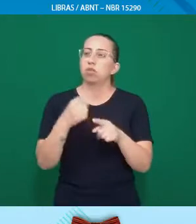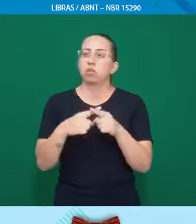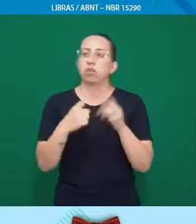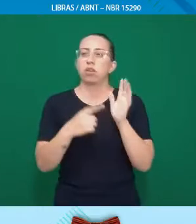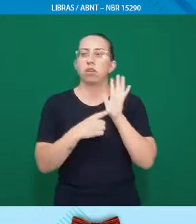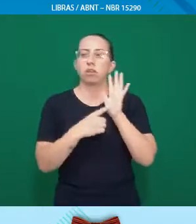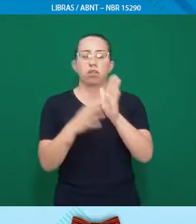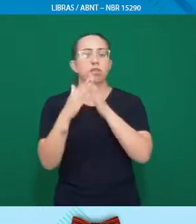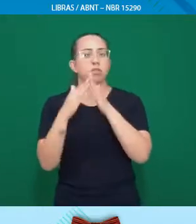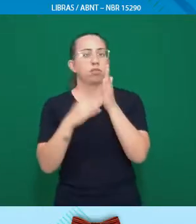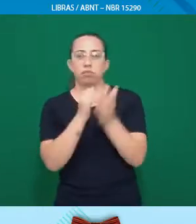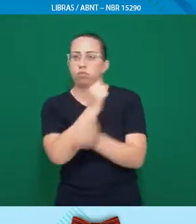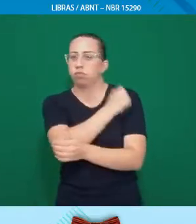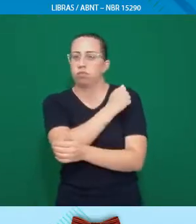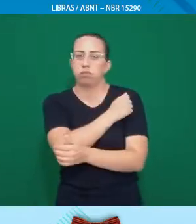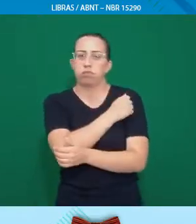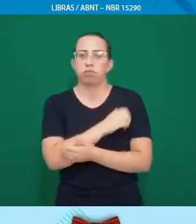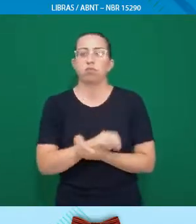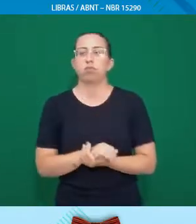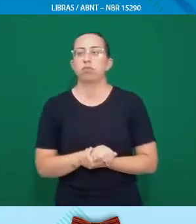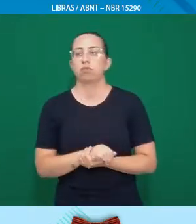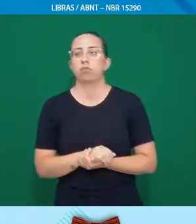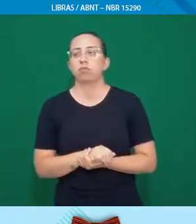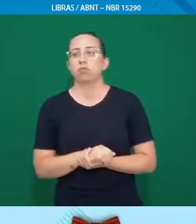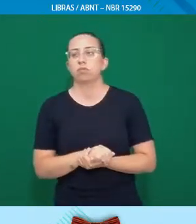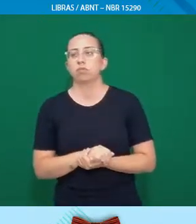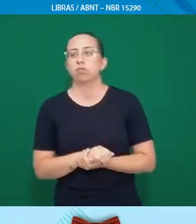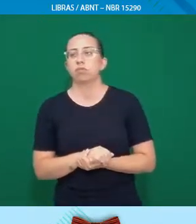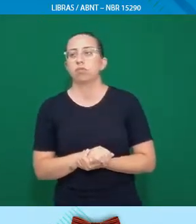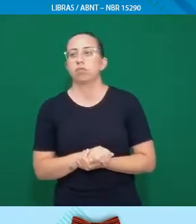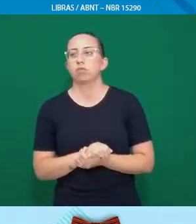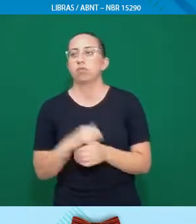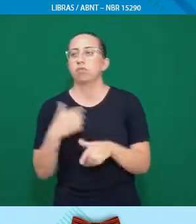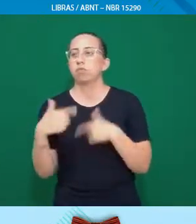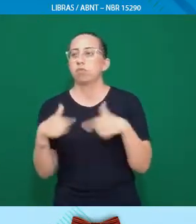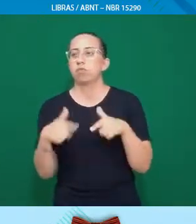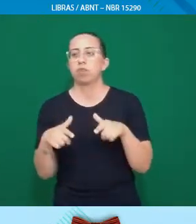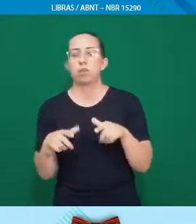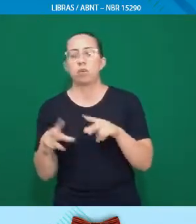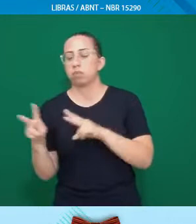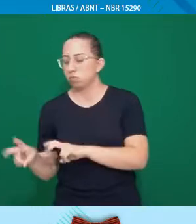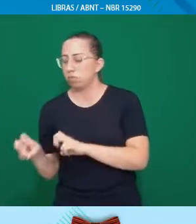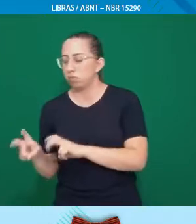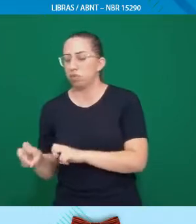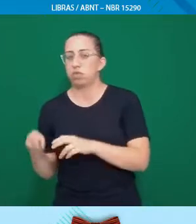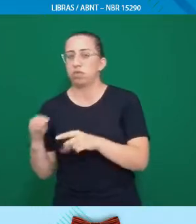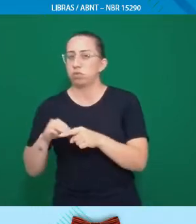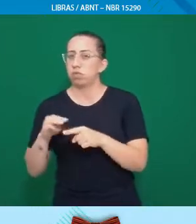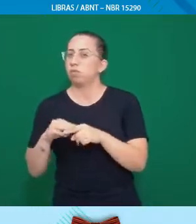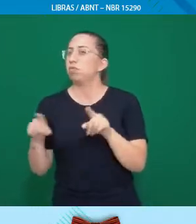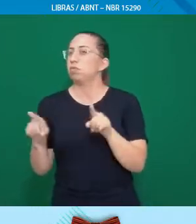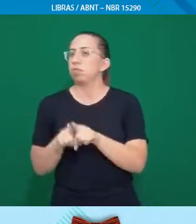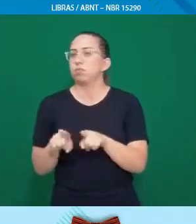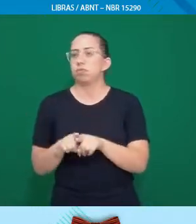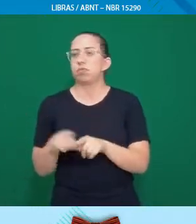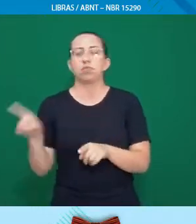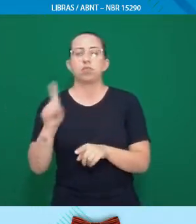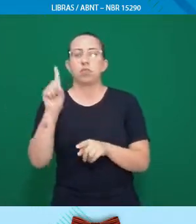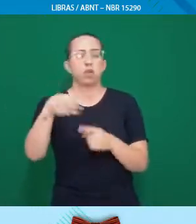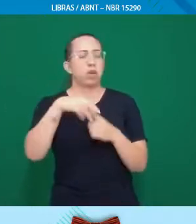apresentam juntamente com os demais alunos das outras turmas e violino trabalhamos pelo interior do município não